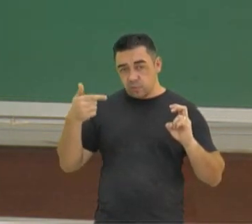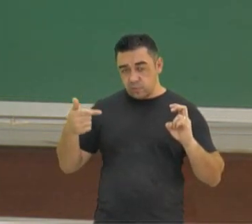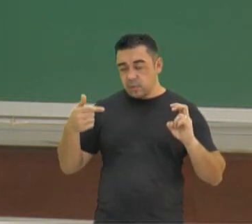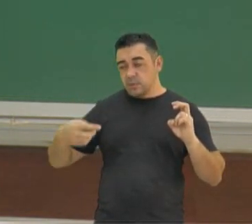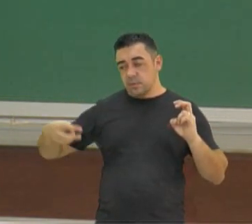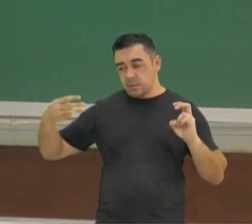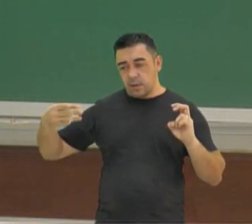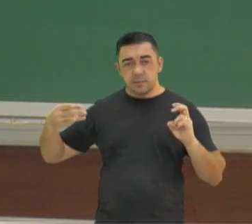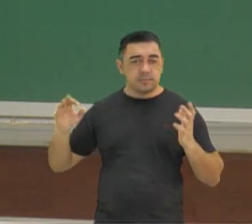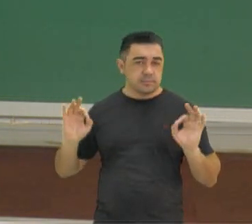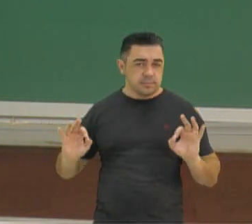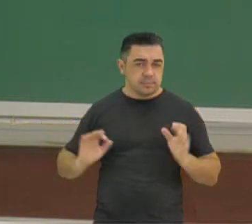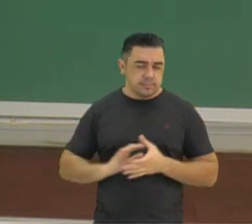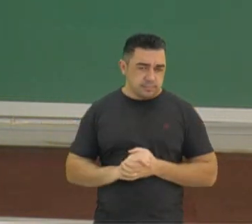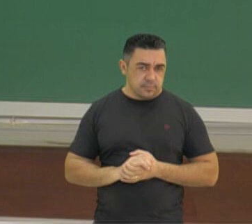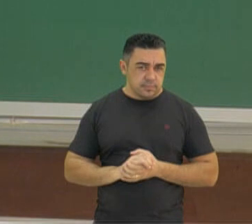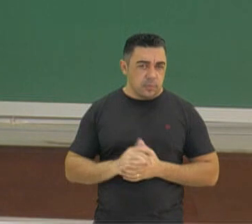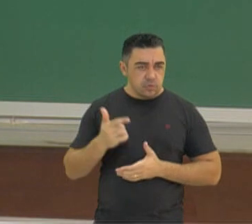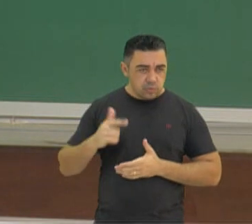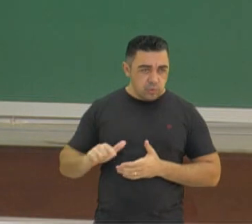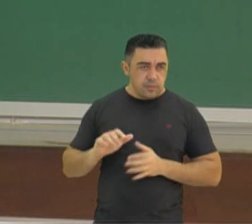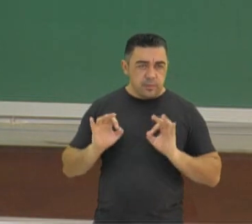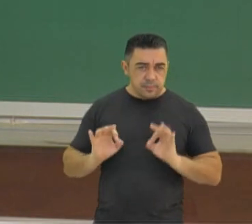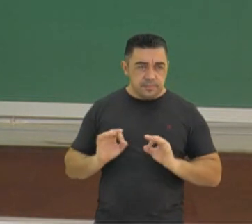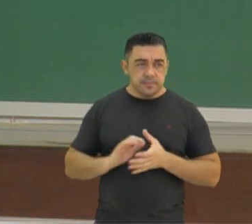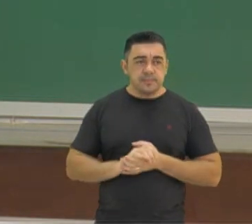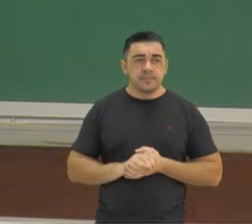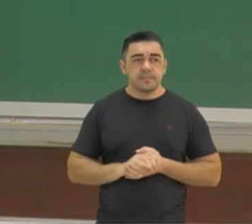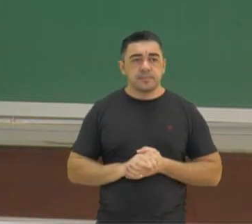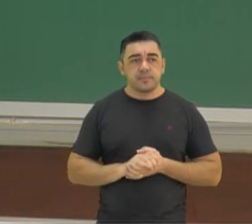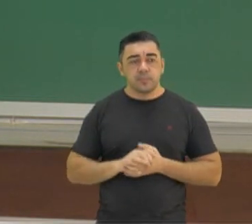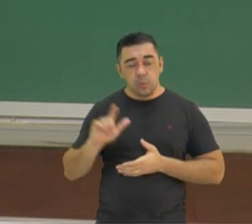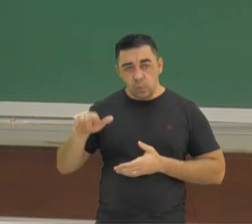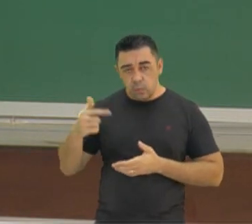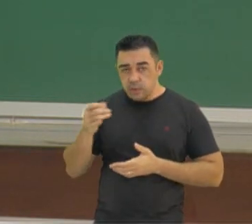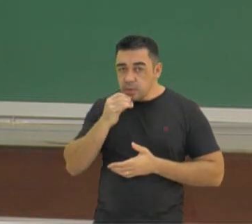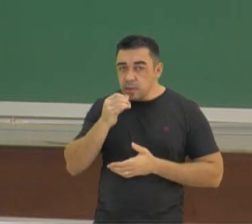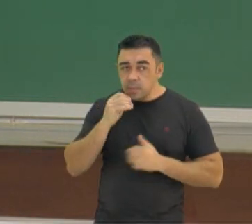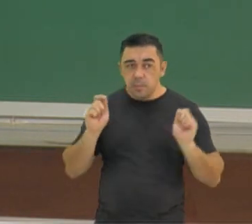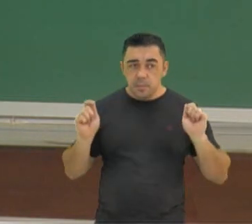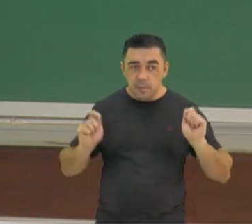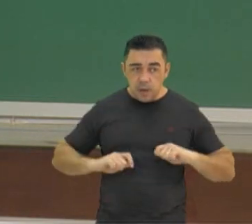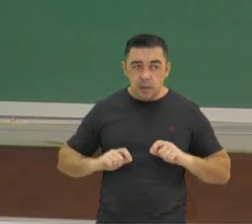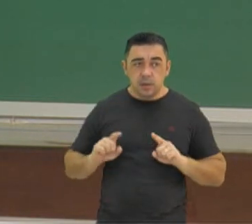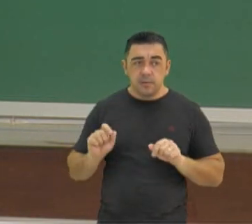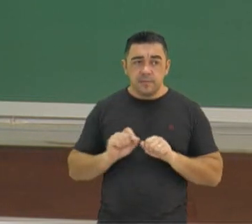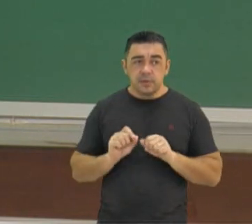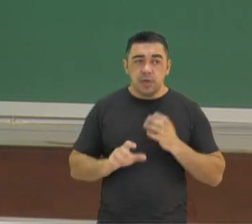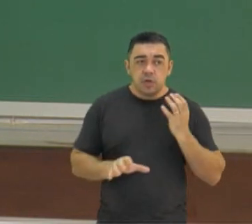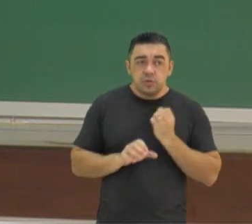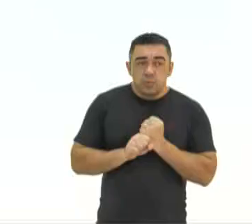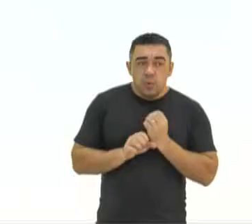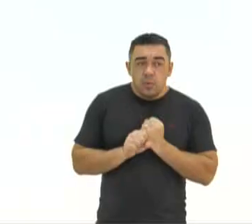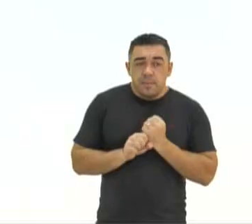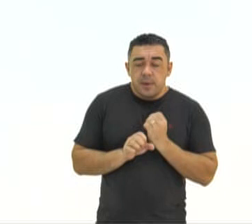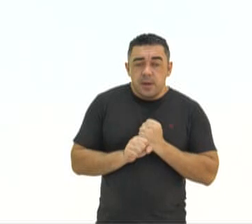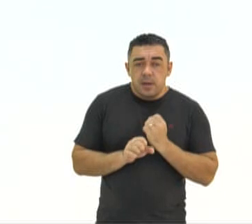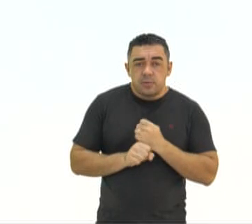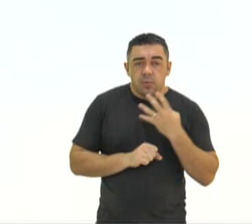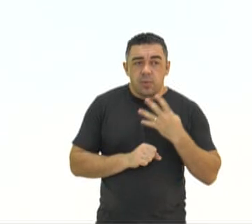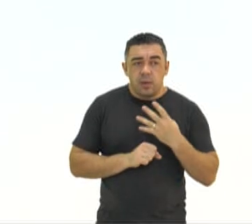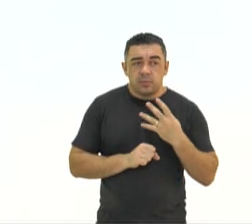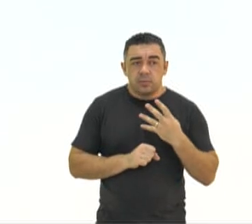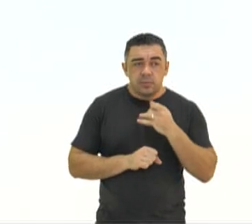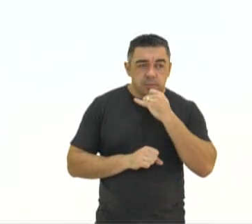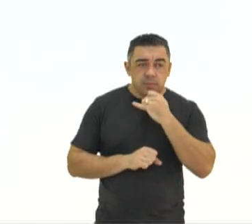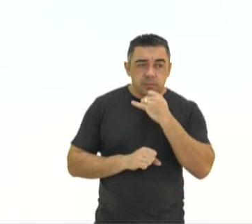a 3. Novamente, uma equação equivalente. Posso também estar somando, vou estar adicionando 4 ali,